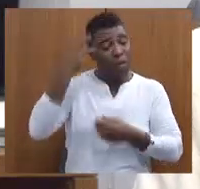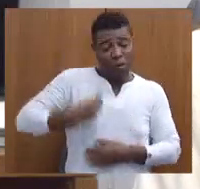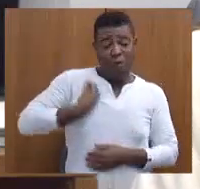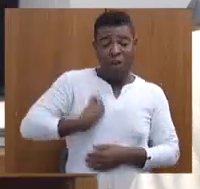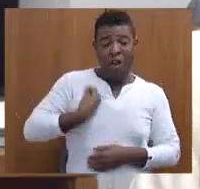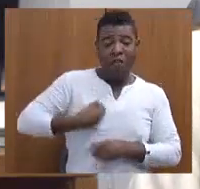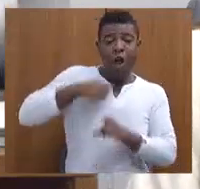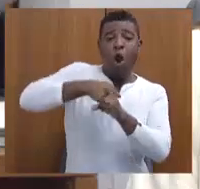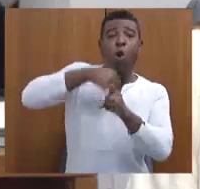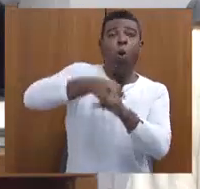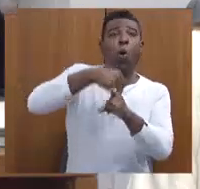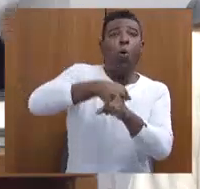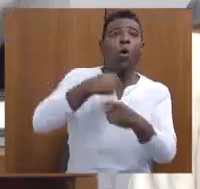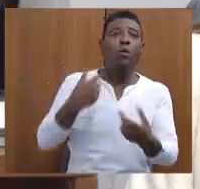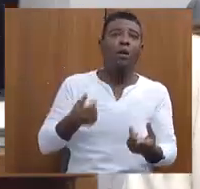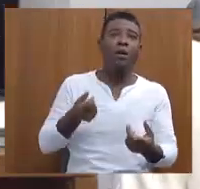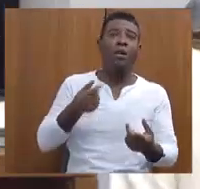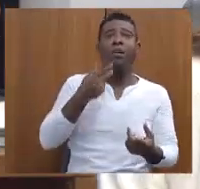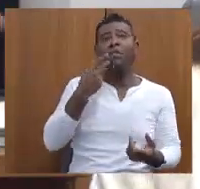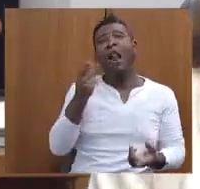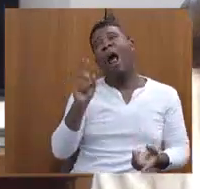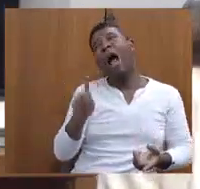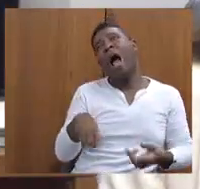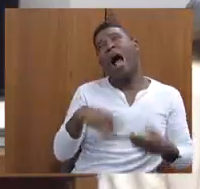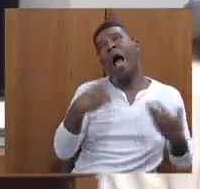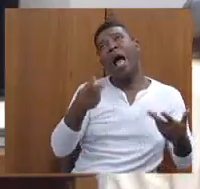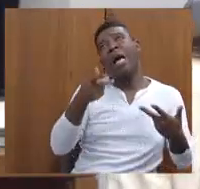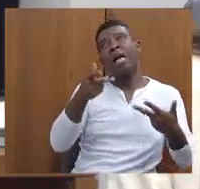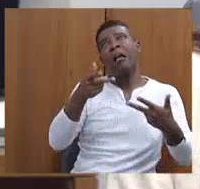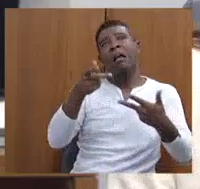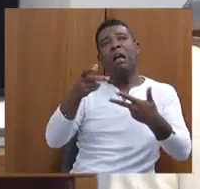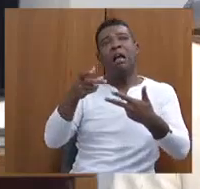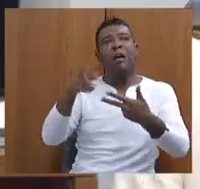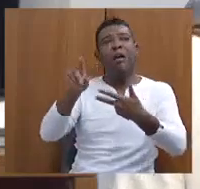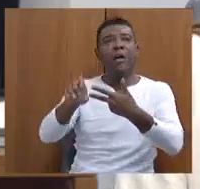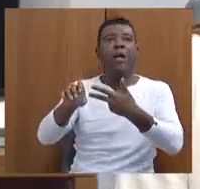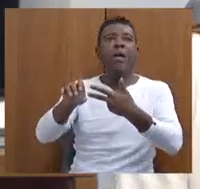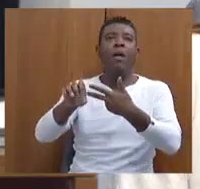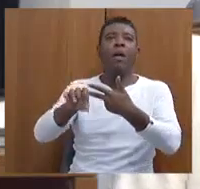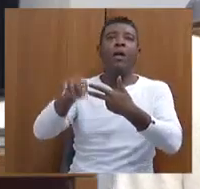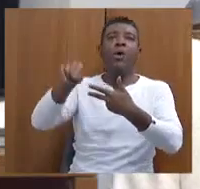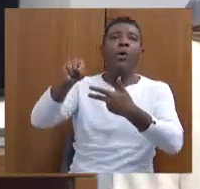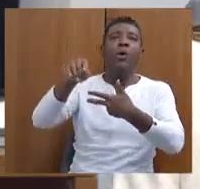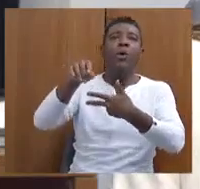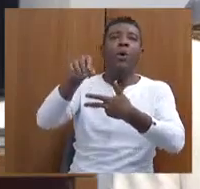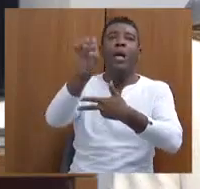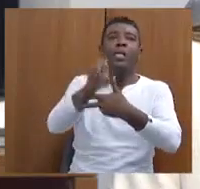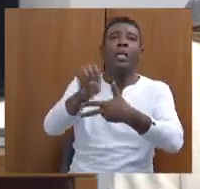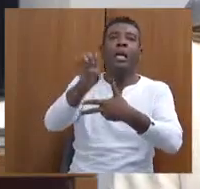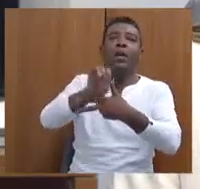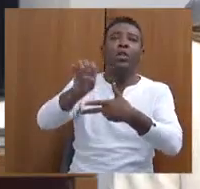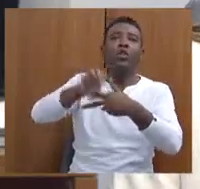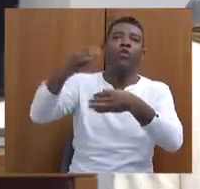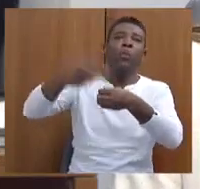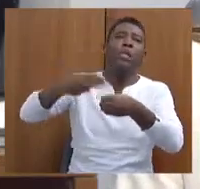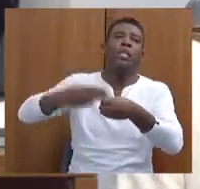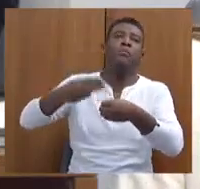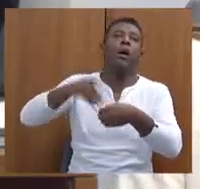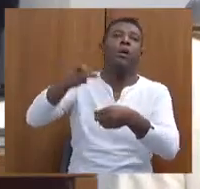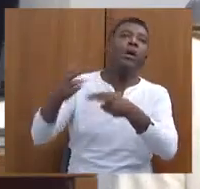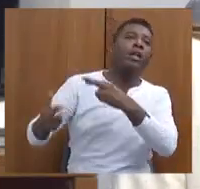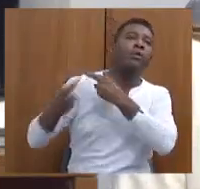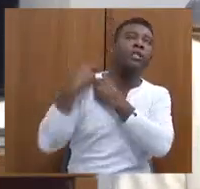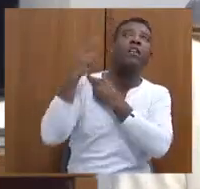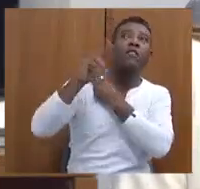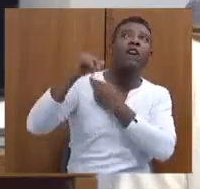dizer que aí é uma responsabilidade do executivo Municipal que vai ter vai ter o imposto para fazer o recurso não é o caminho